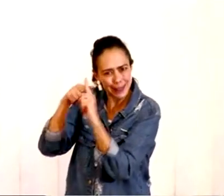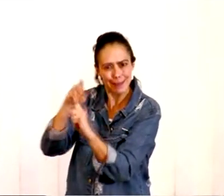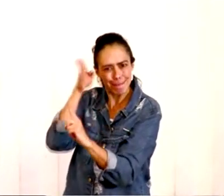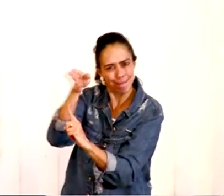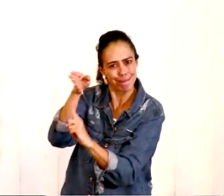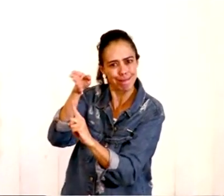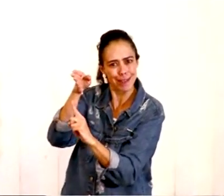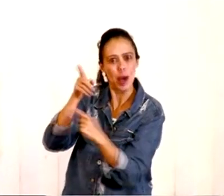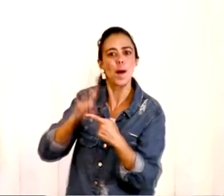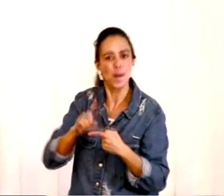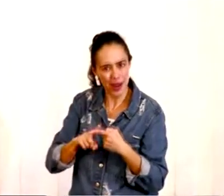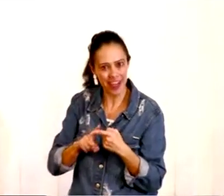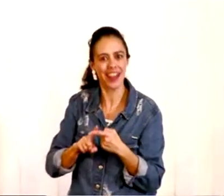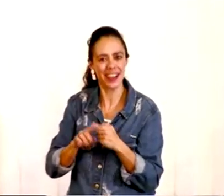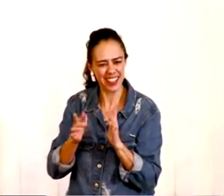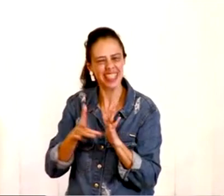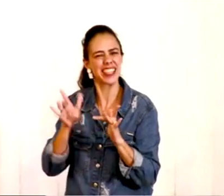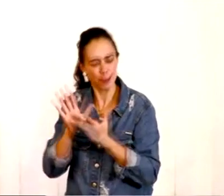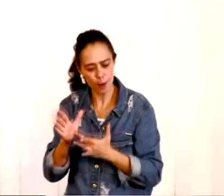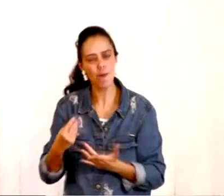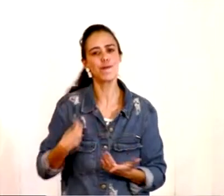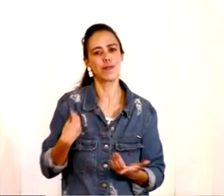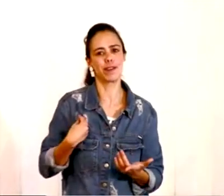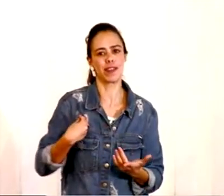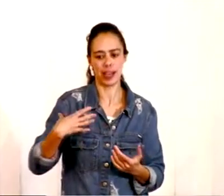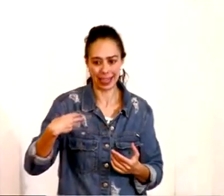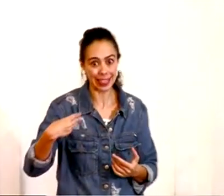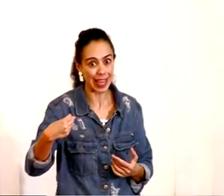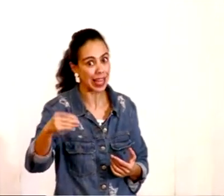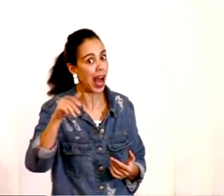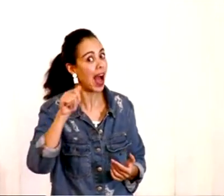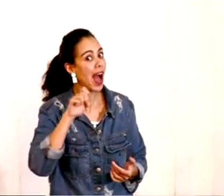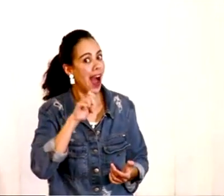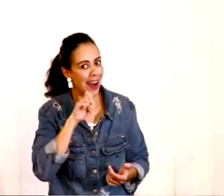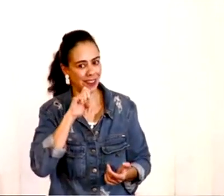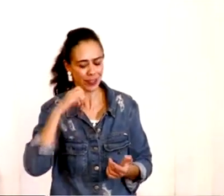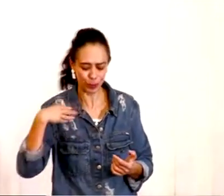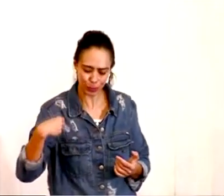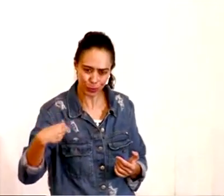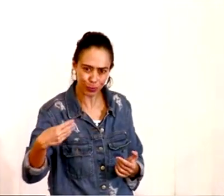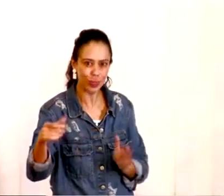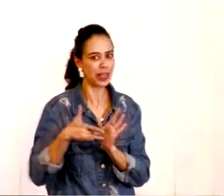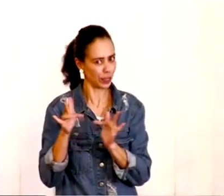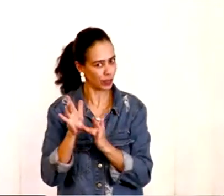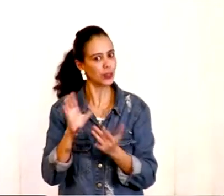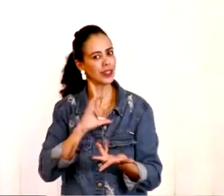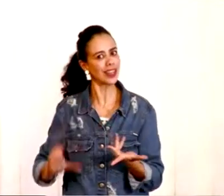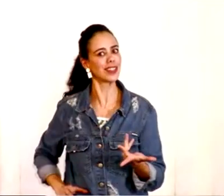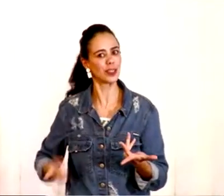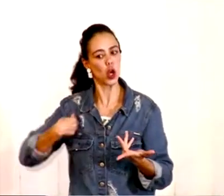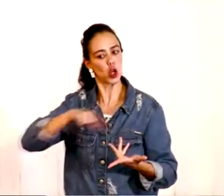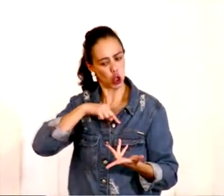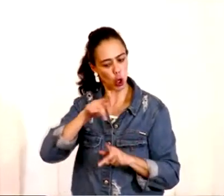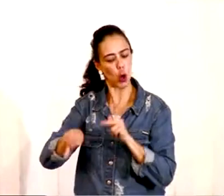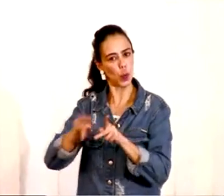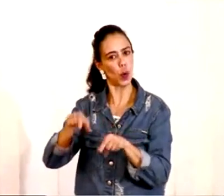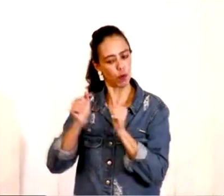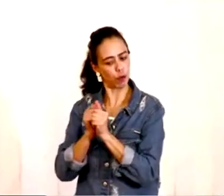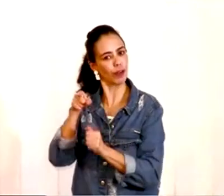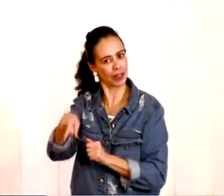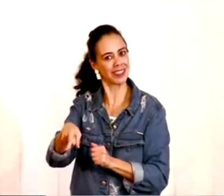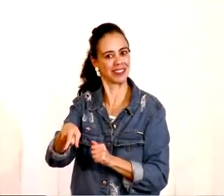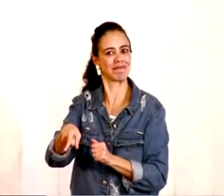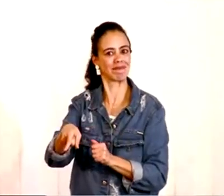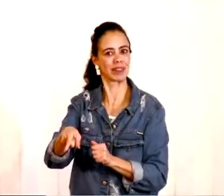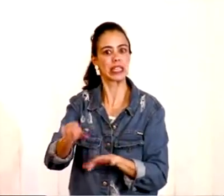desfrutamos hoje do benefício dessa semente, porque Cristo de fato já veio, morreu, ressuscitou e nos deu vida. Agora, se você ainda não conhece